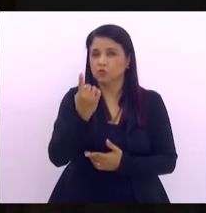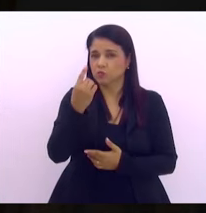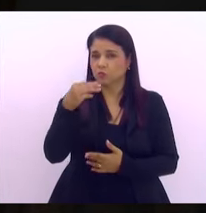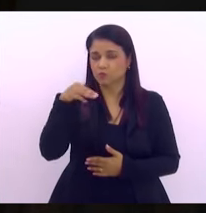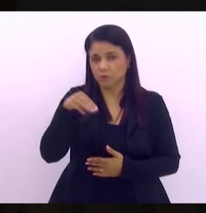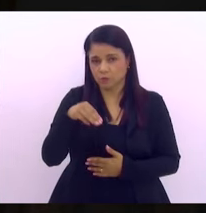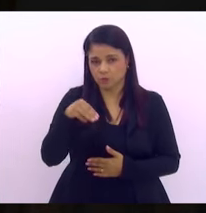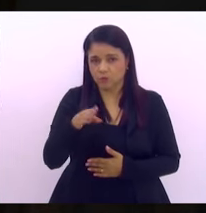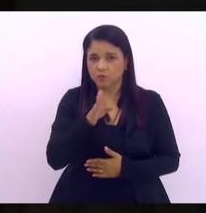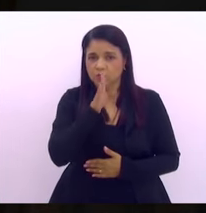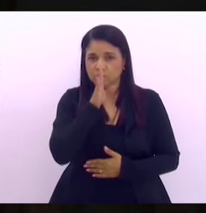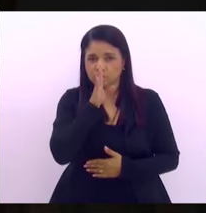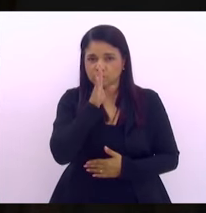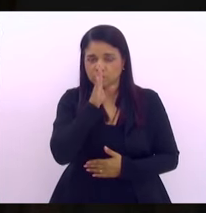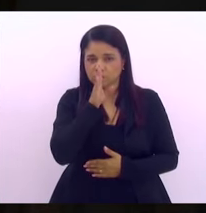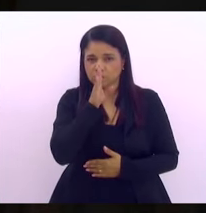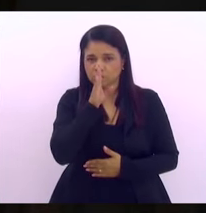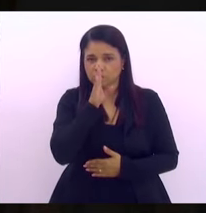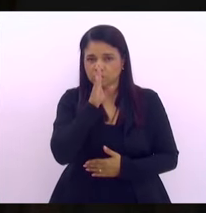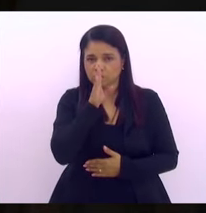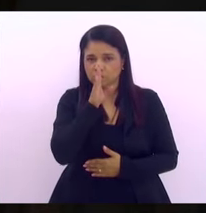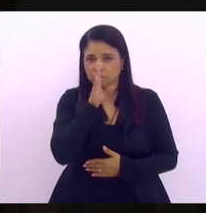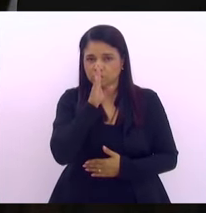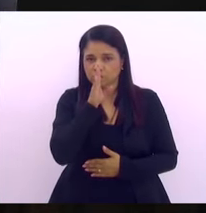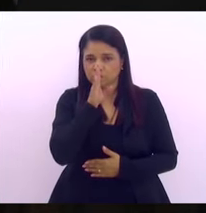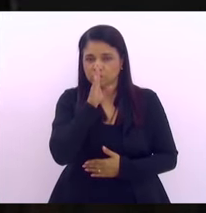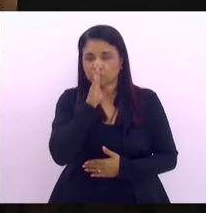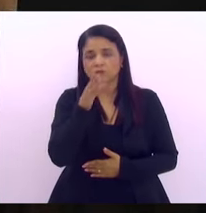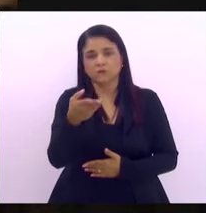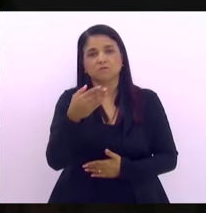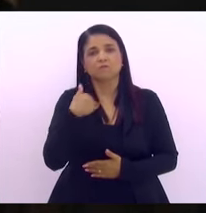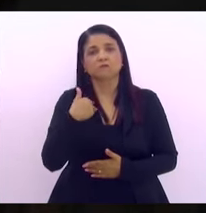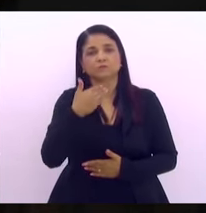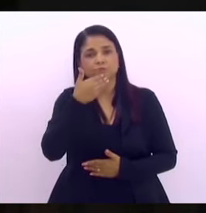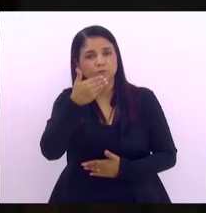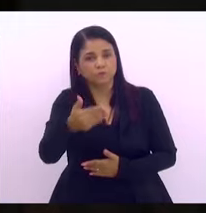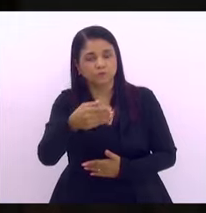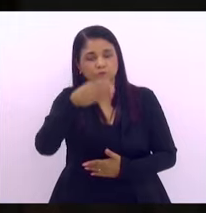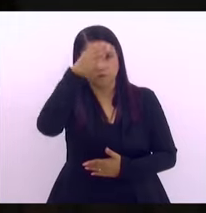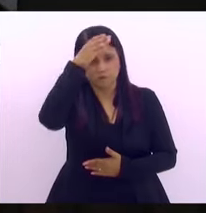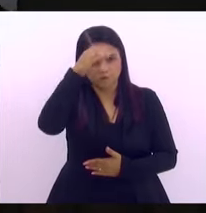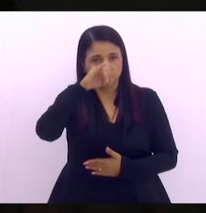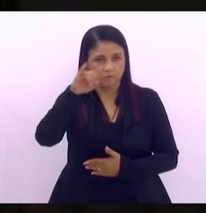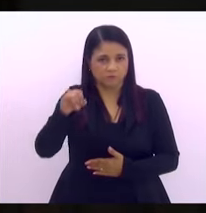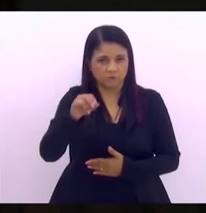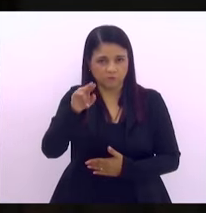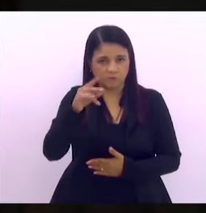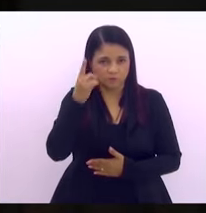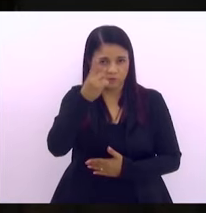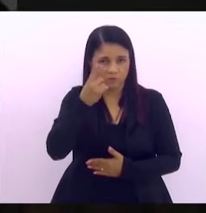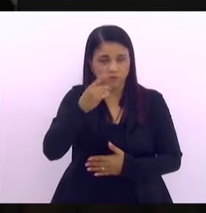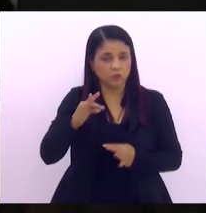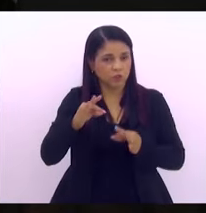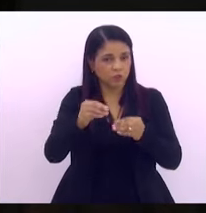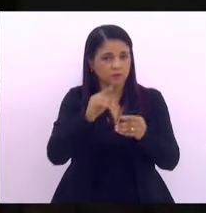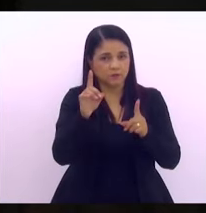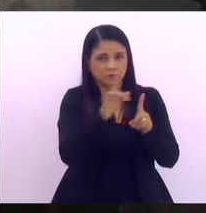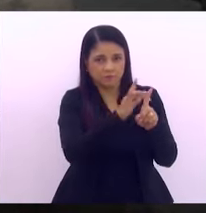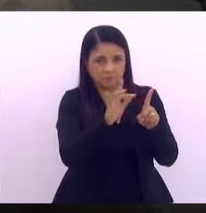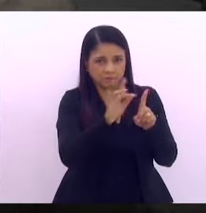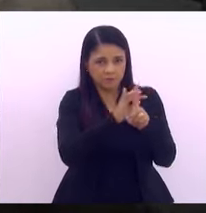minuto de silêncio em função do apresentado pela deputada Tia Ju e de todas as vítimas da guerra.